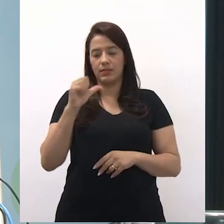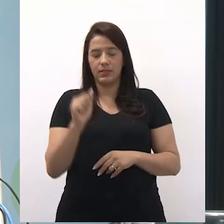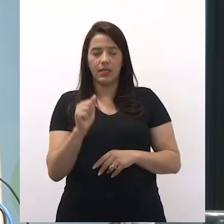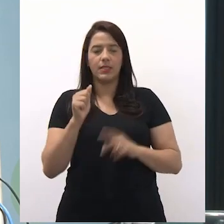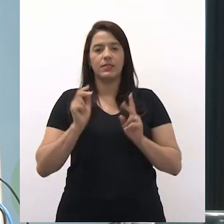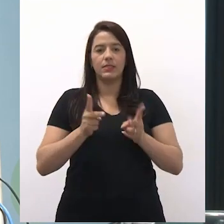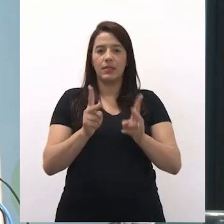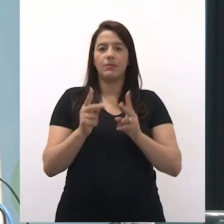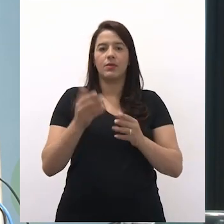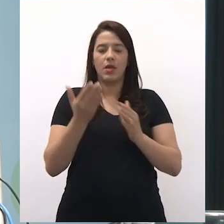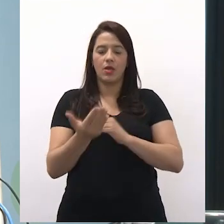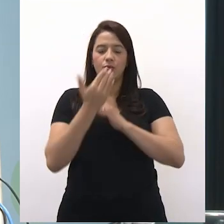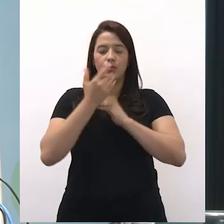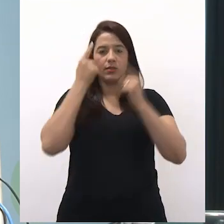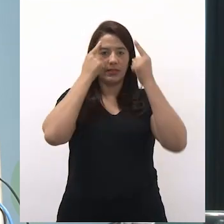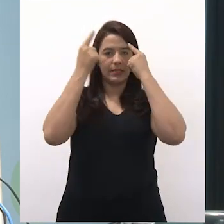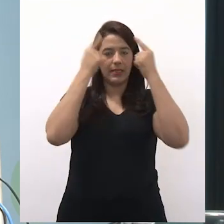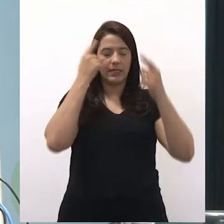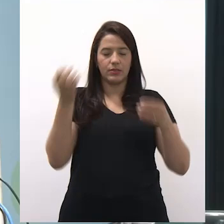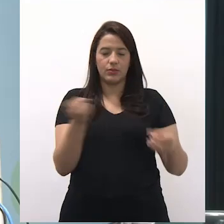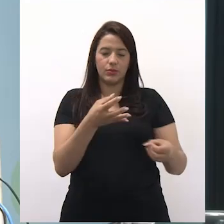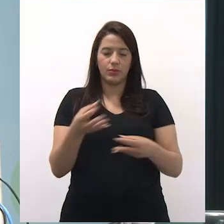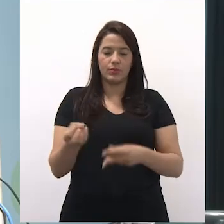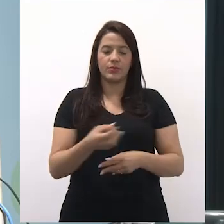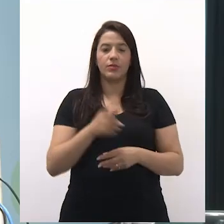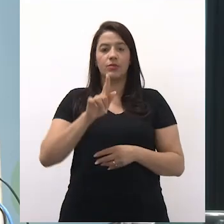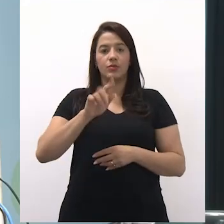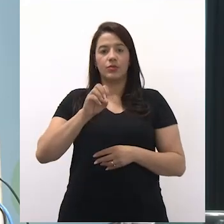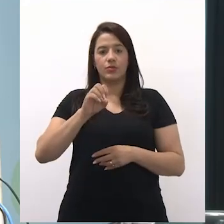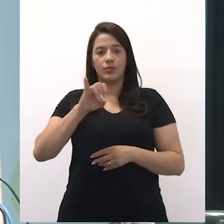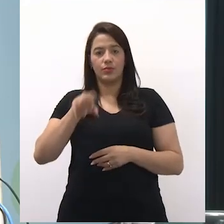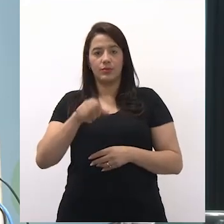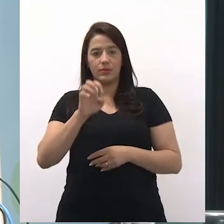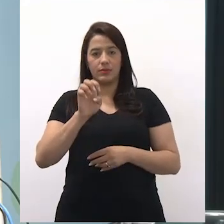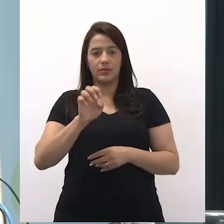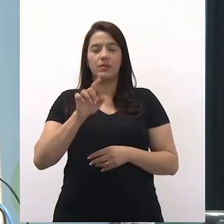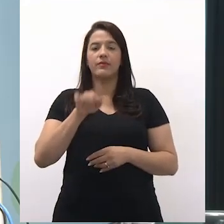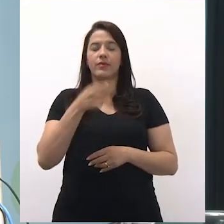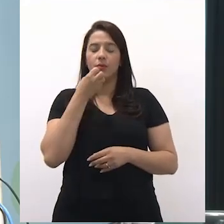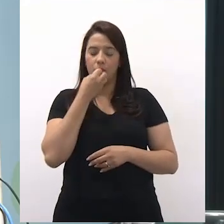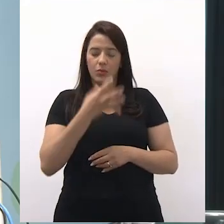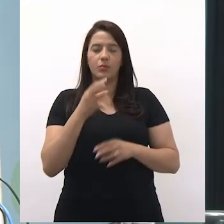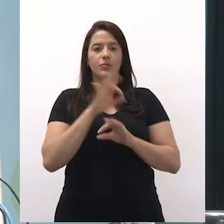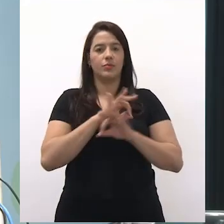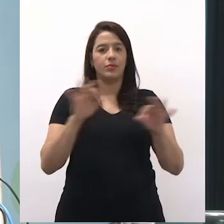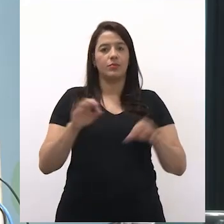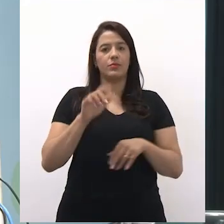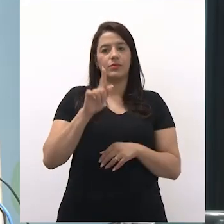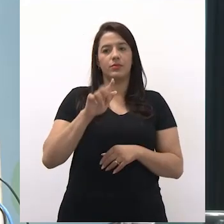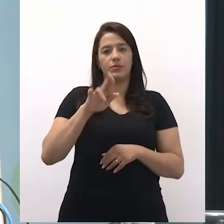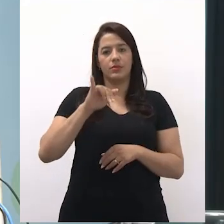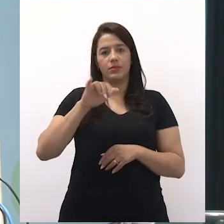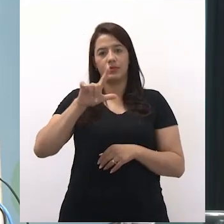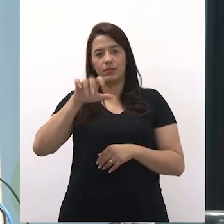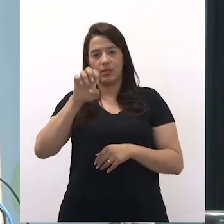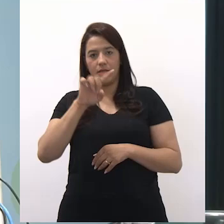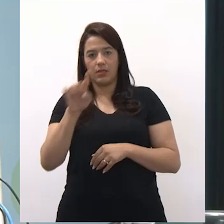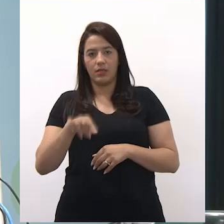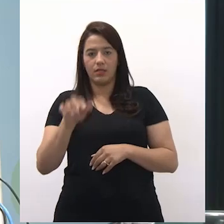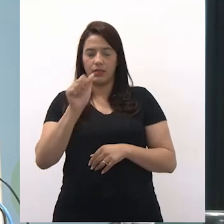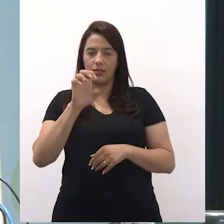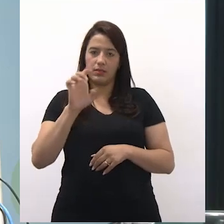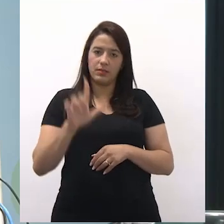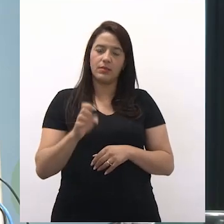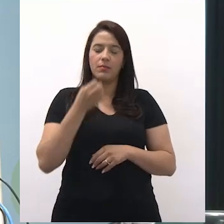professora Josi, muito bom. A professora Gisele, produtiva. Mais aqui,